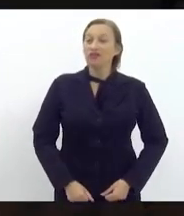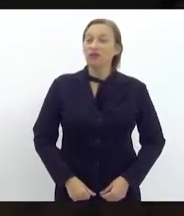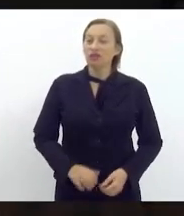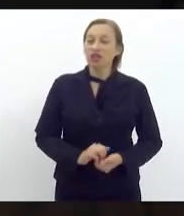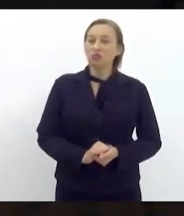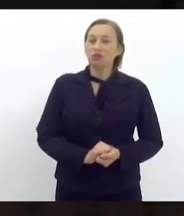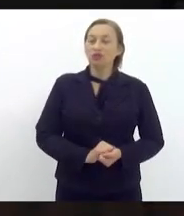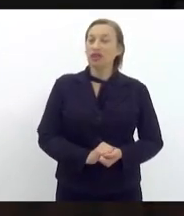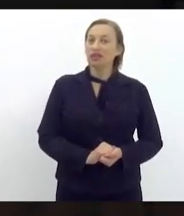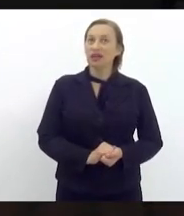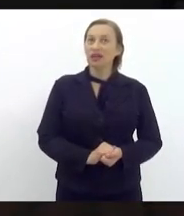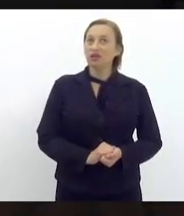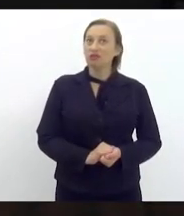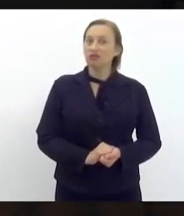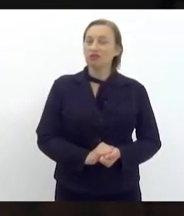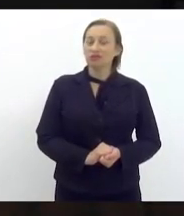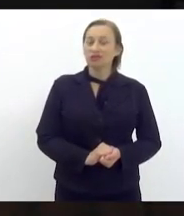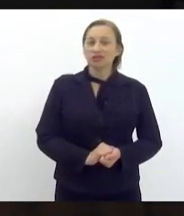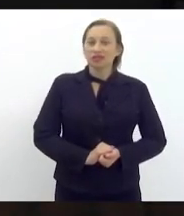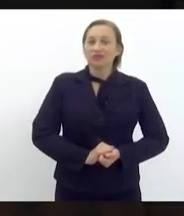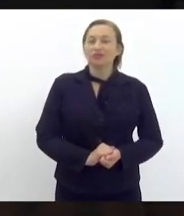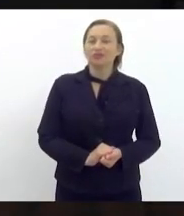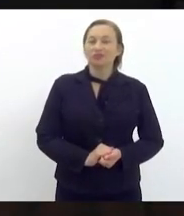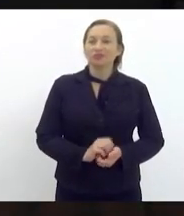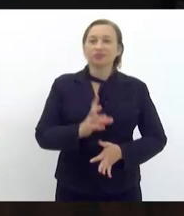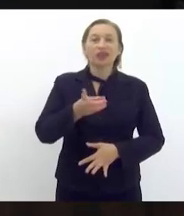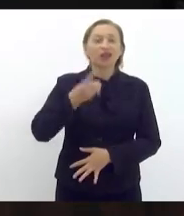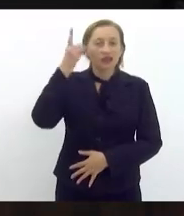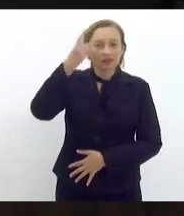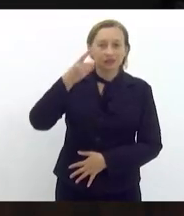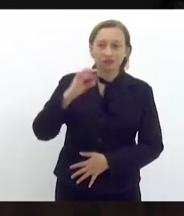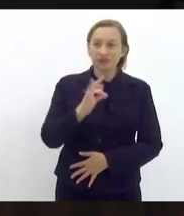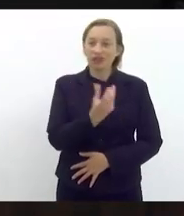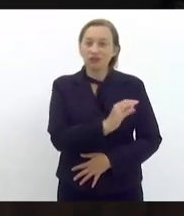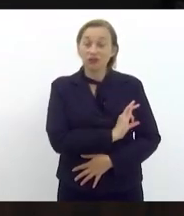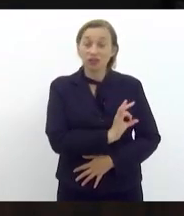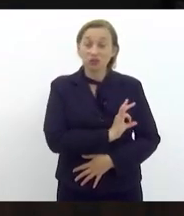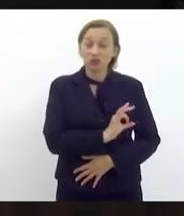Próximo, orador escrito, deputada Marta Rocha, por favor.